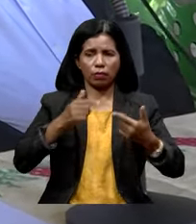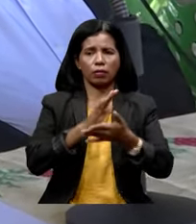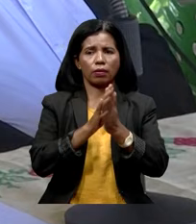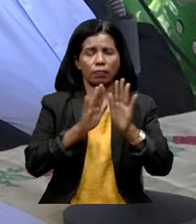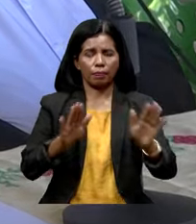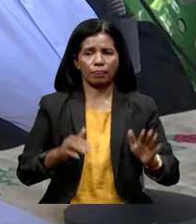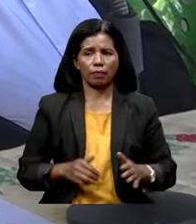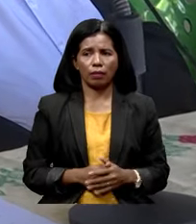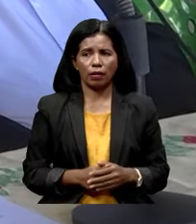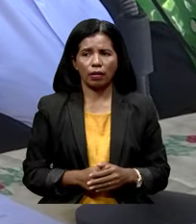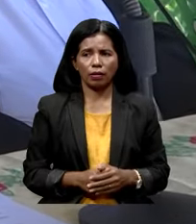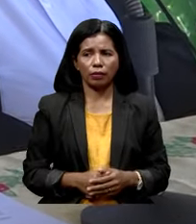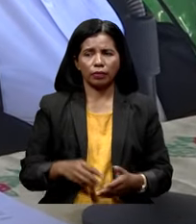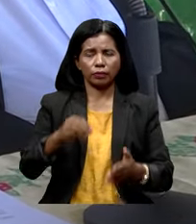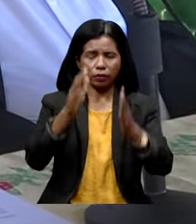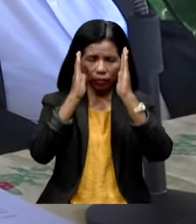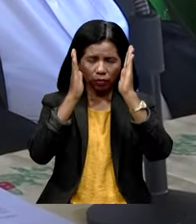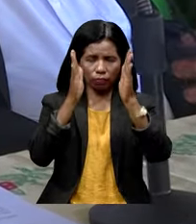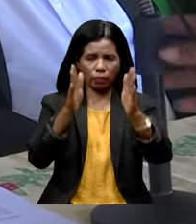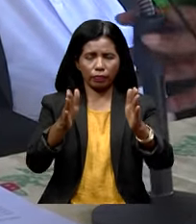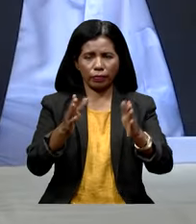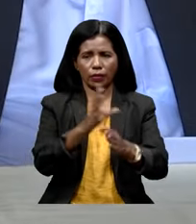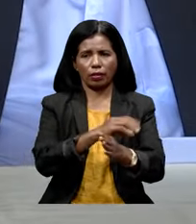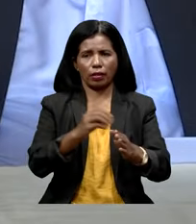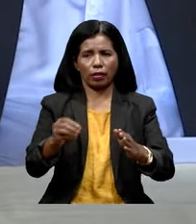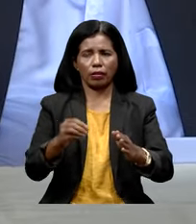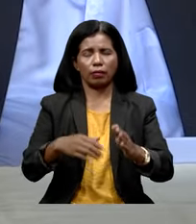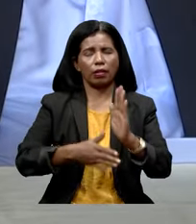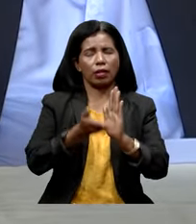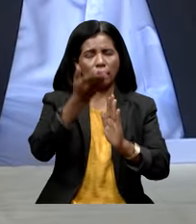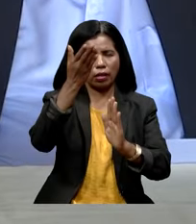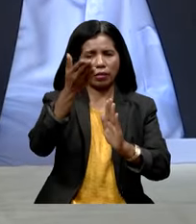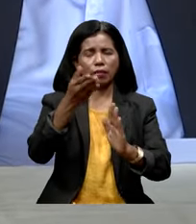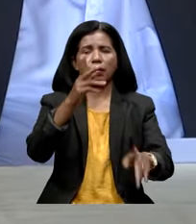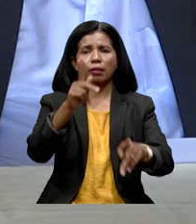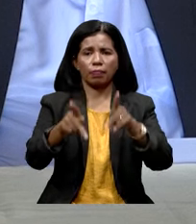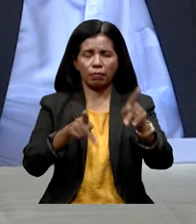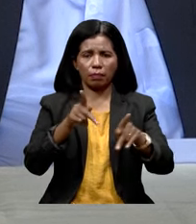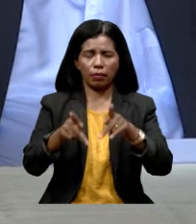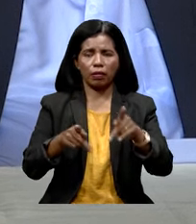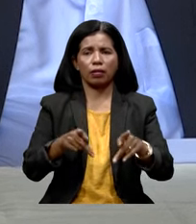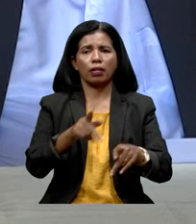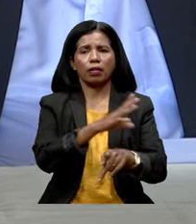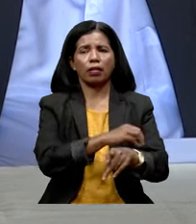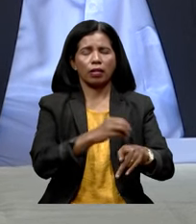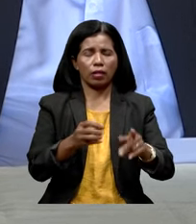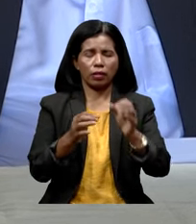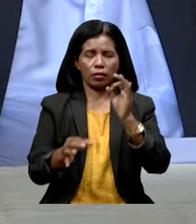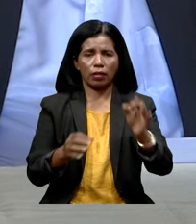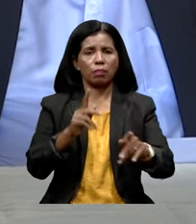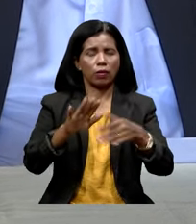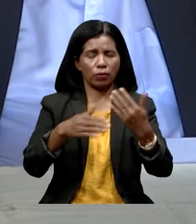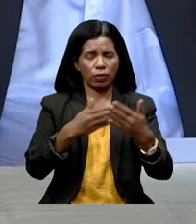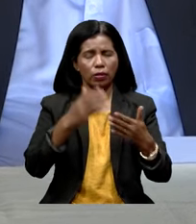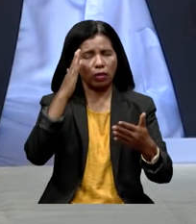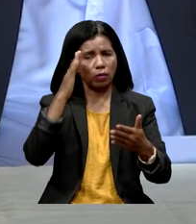Ato, tal consideração, as bacidão Timor-Leste e Ninha Haleri, no aspiração,